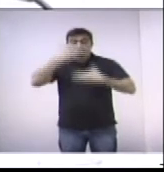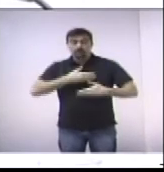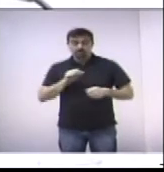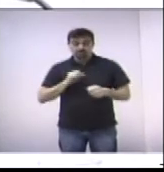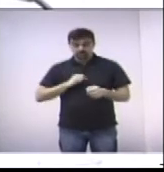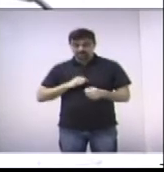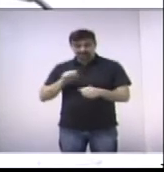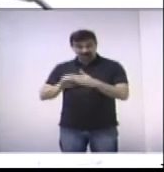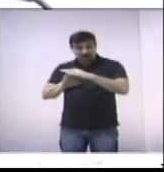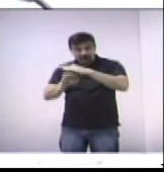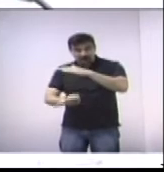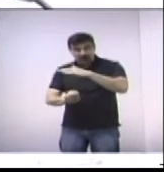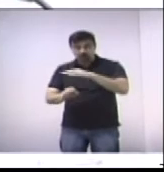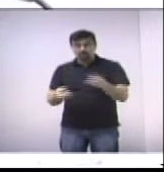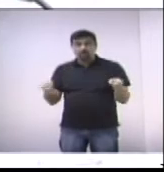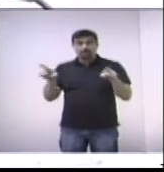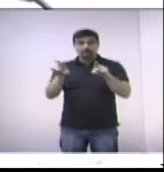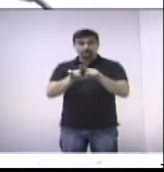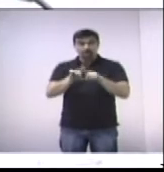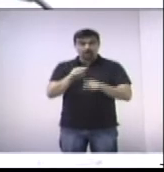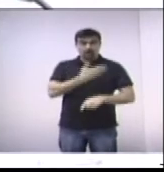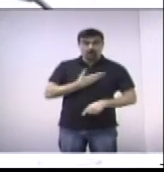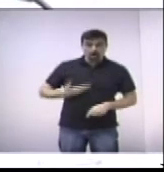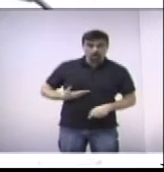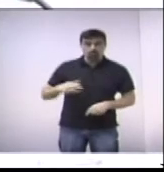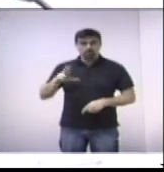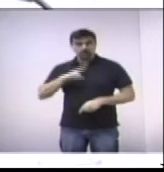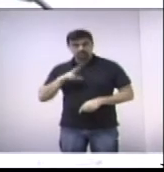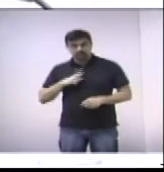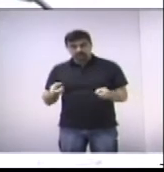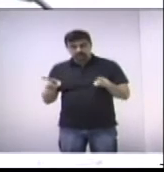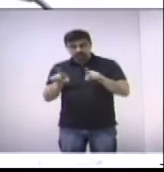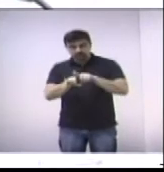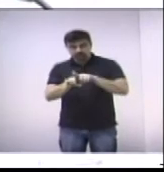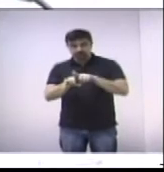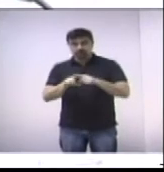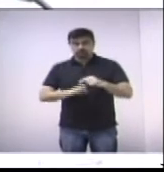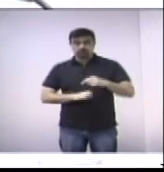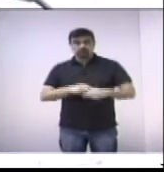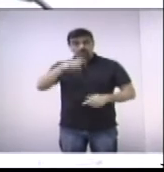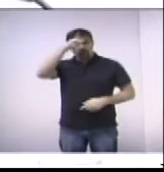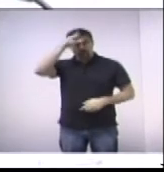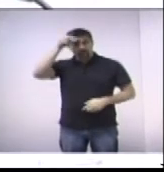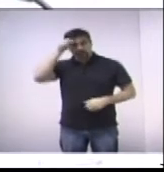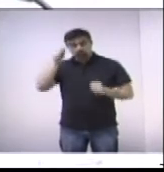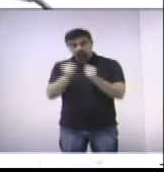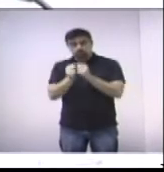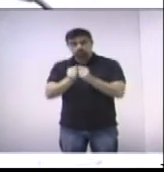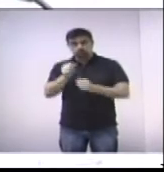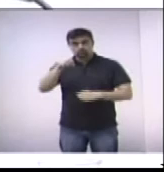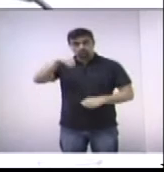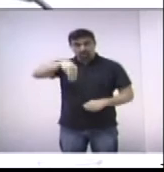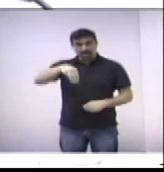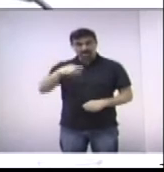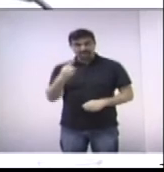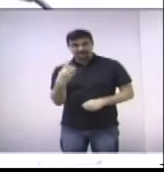contratação lícita, por falta de correlação lógica entre os fatos e o pedido,